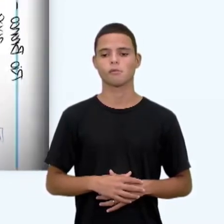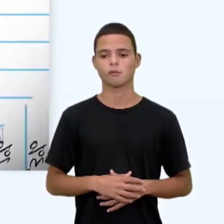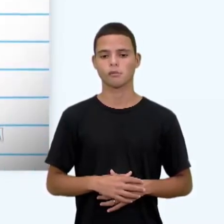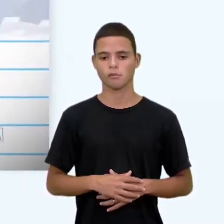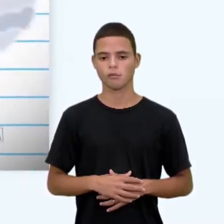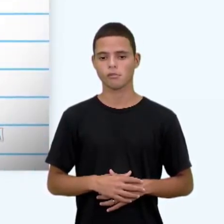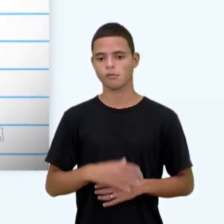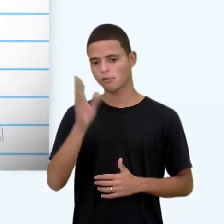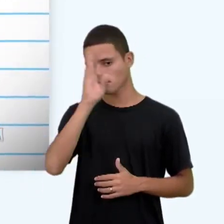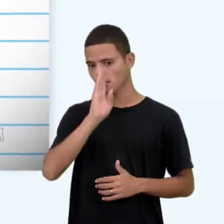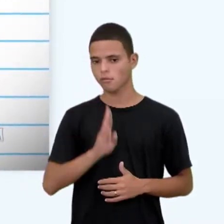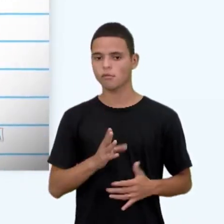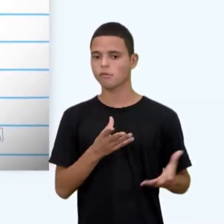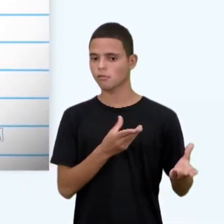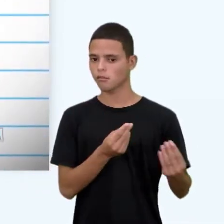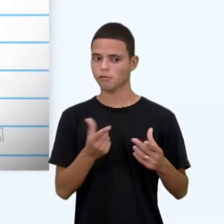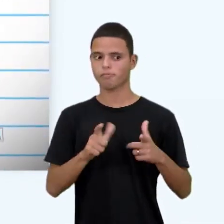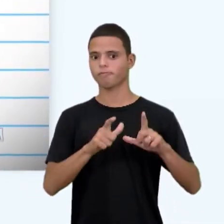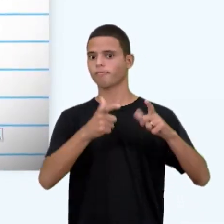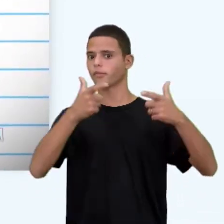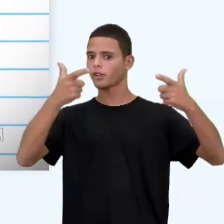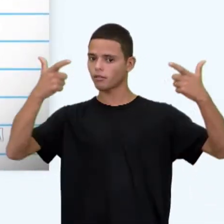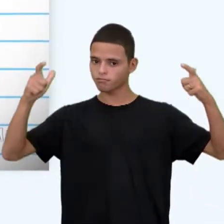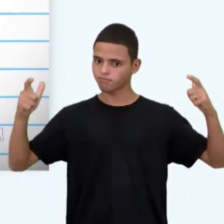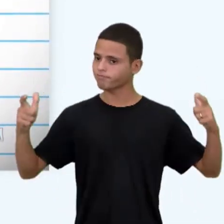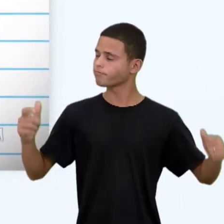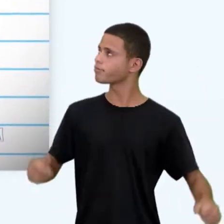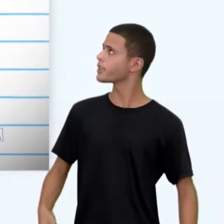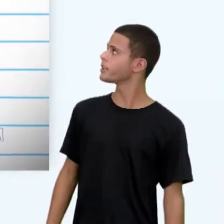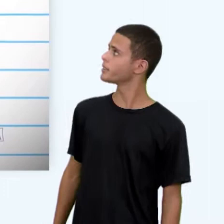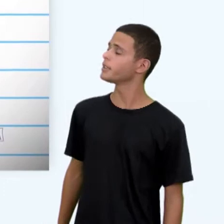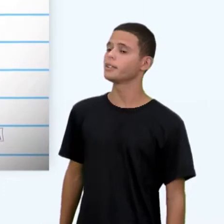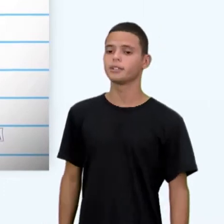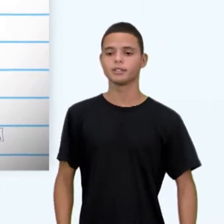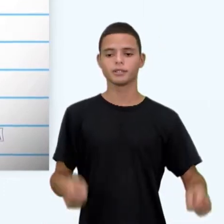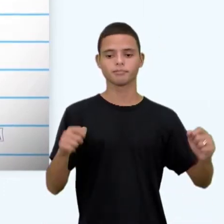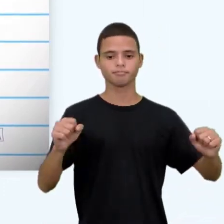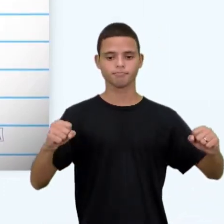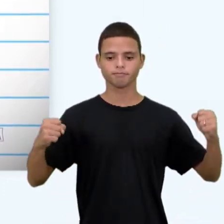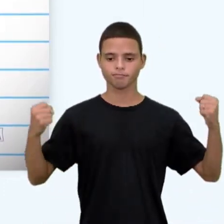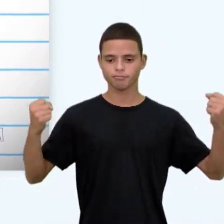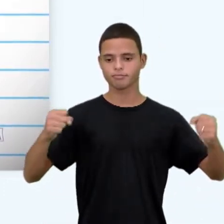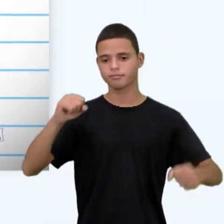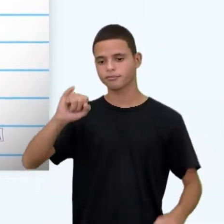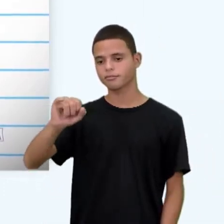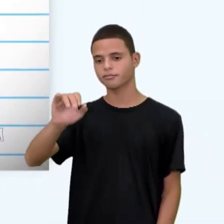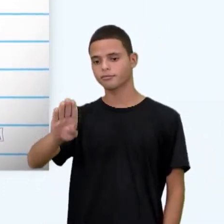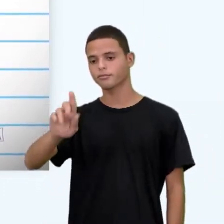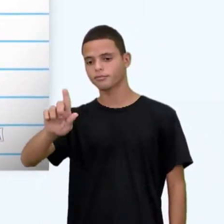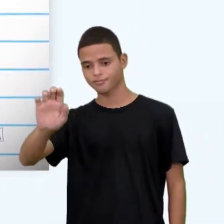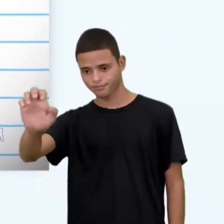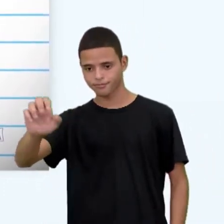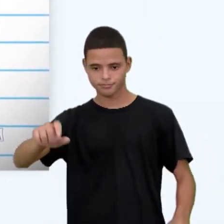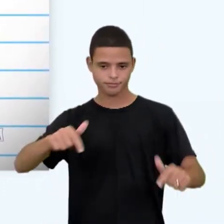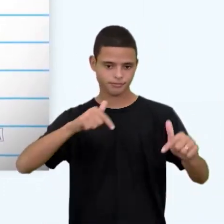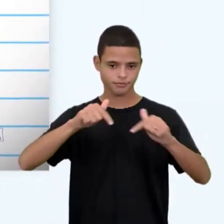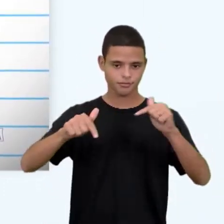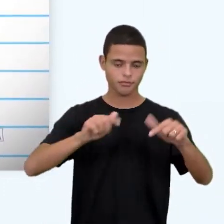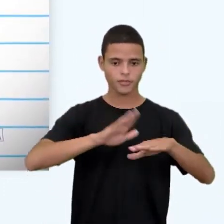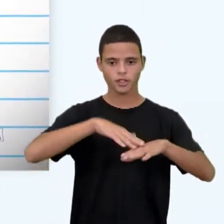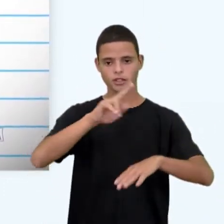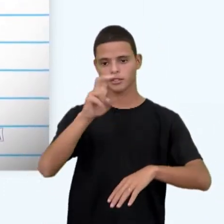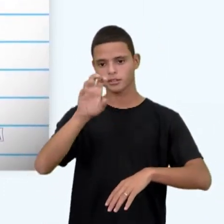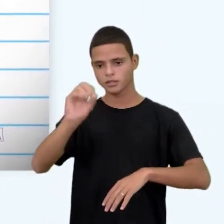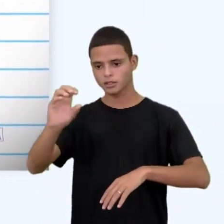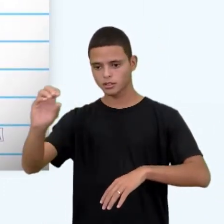O Brasil é um país muito grande, o que exige um complexo esforço de coleta por parte do IBGE, realizado pelas mais de 500